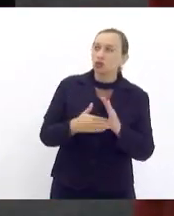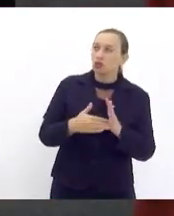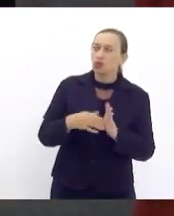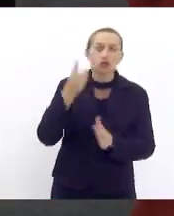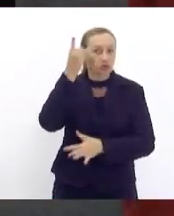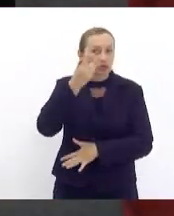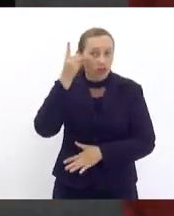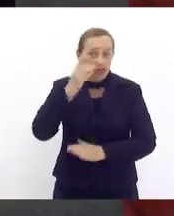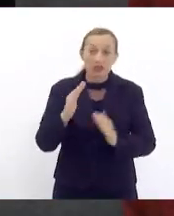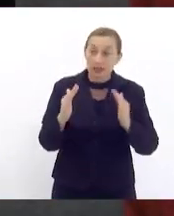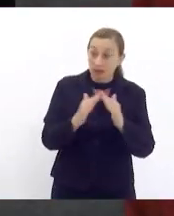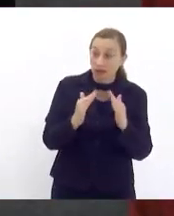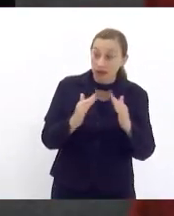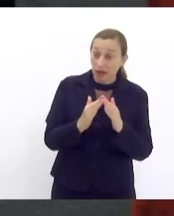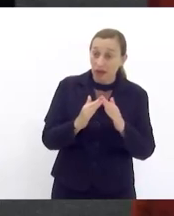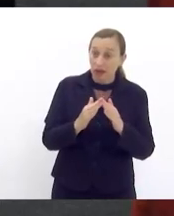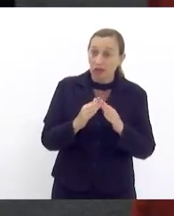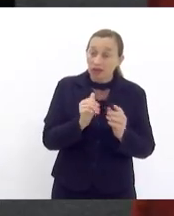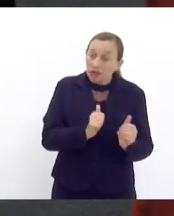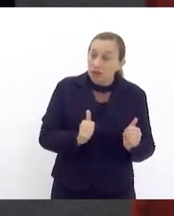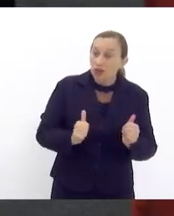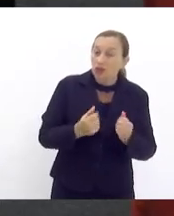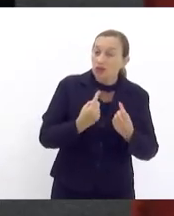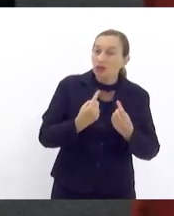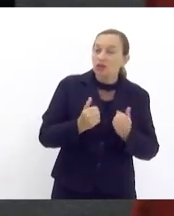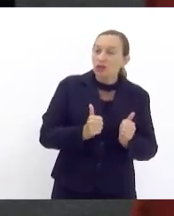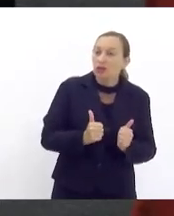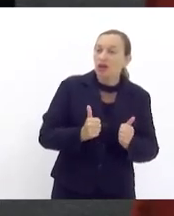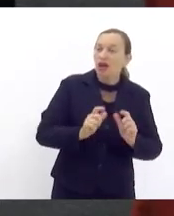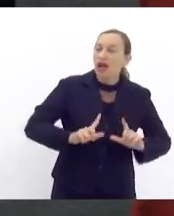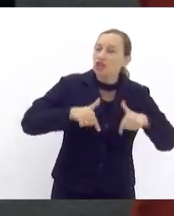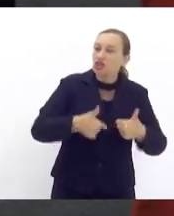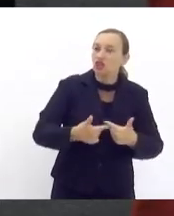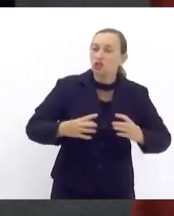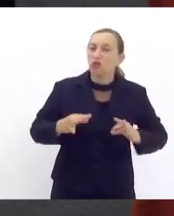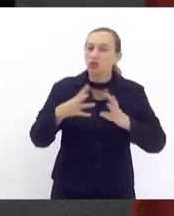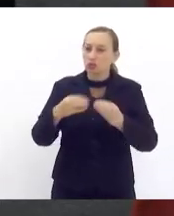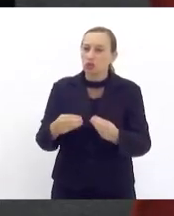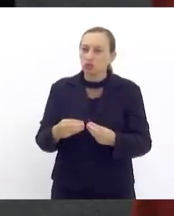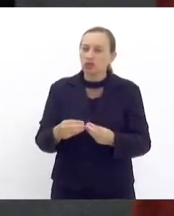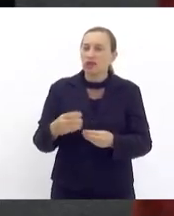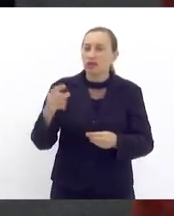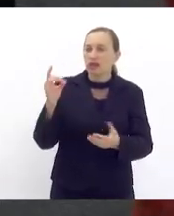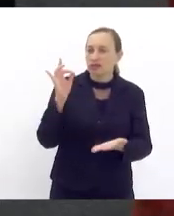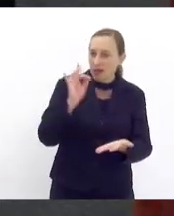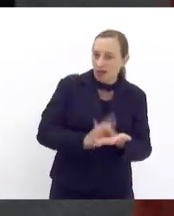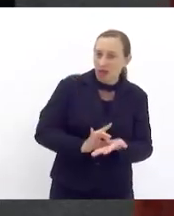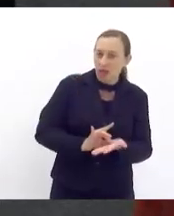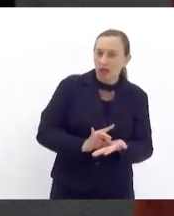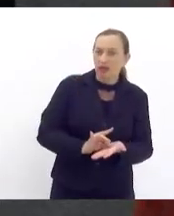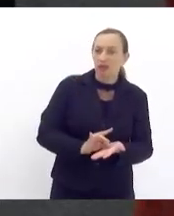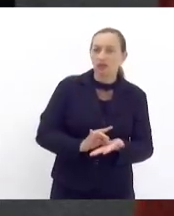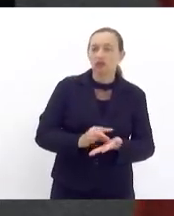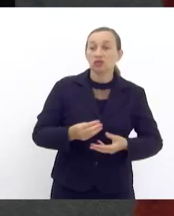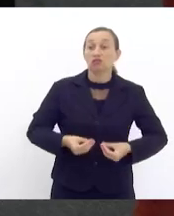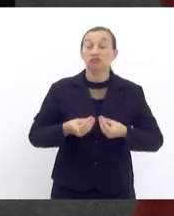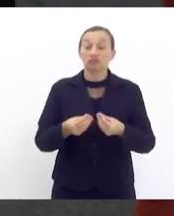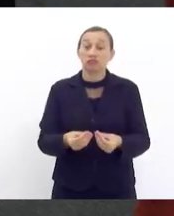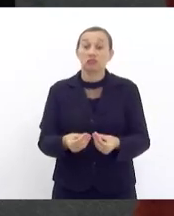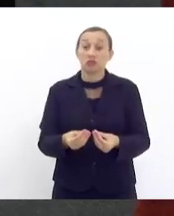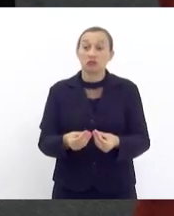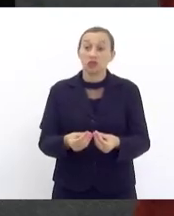os deputados dessa casa a enfrentarmos com todos os mecanismos disponíveis essa Dura realidade que entrega pra gente